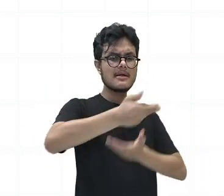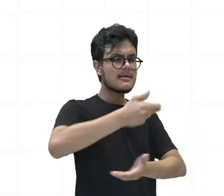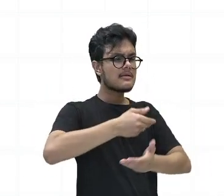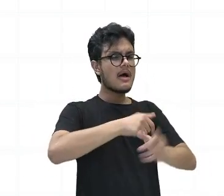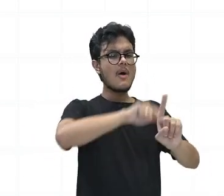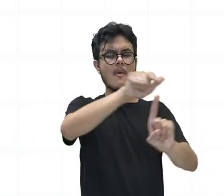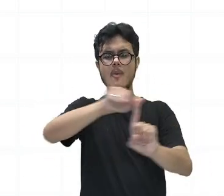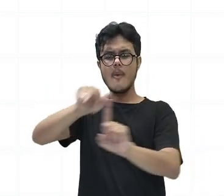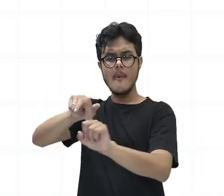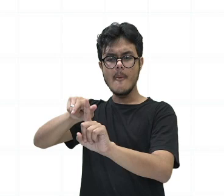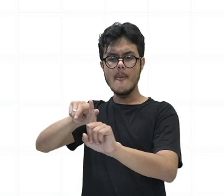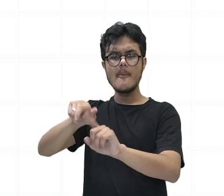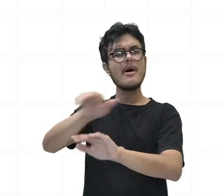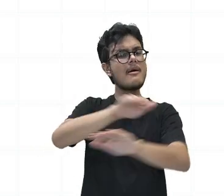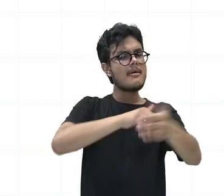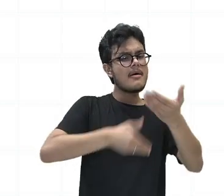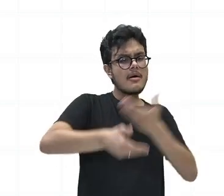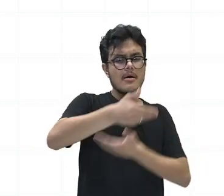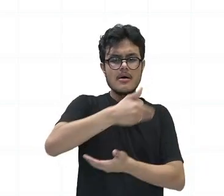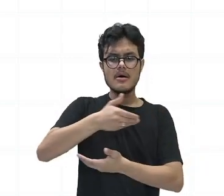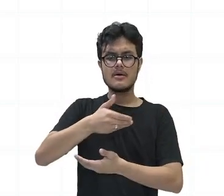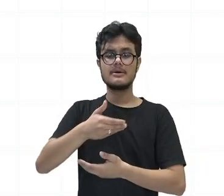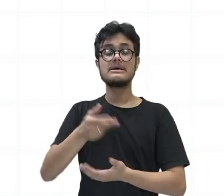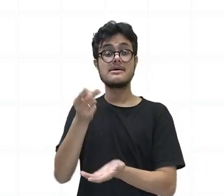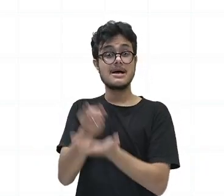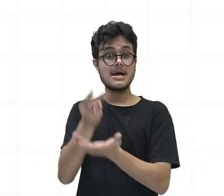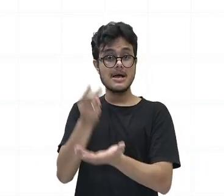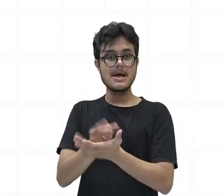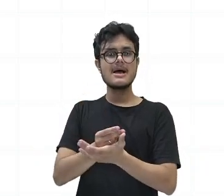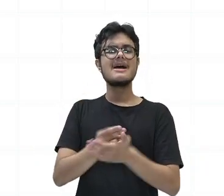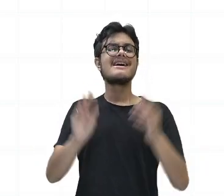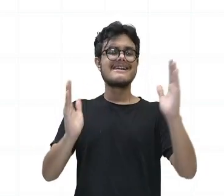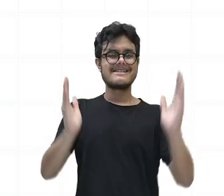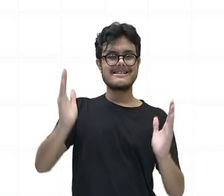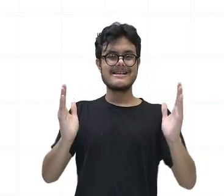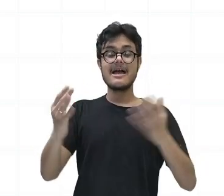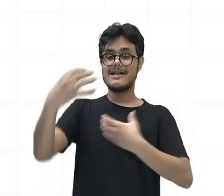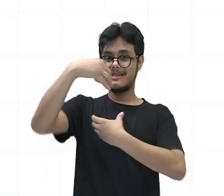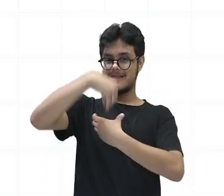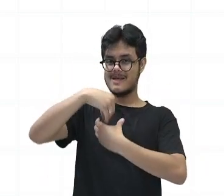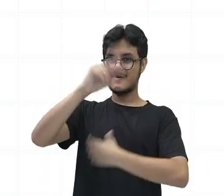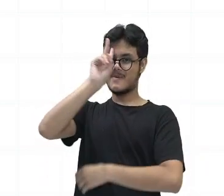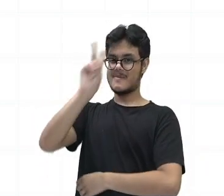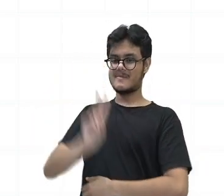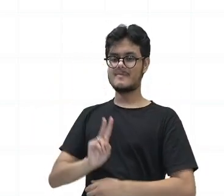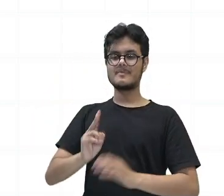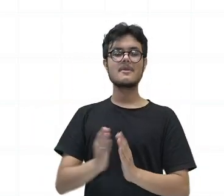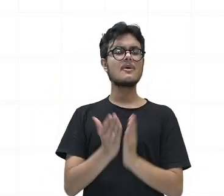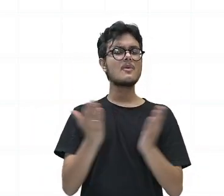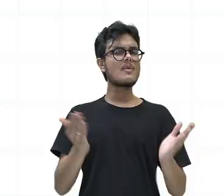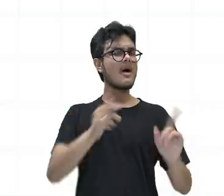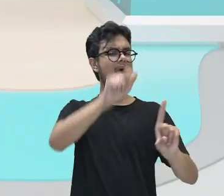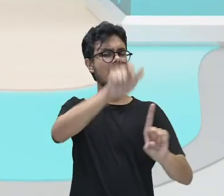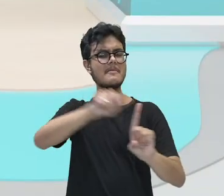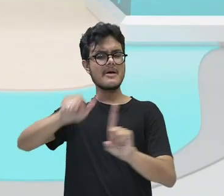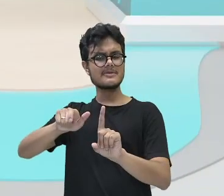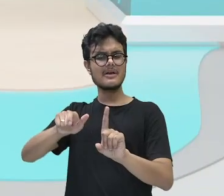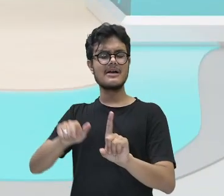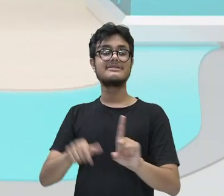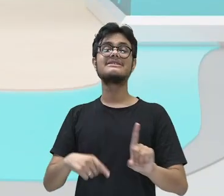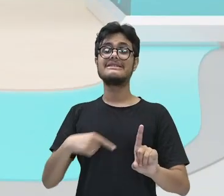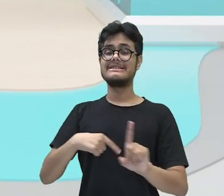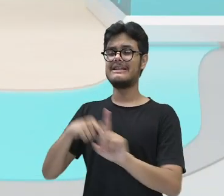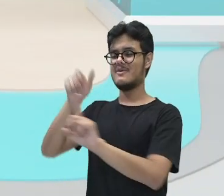externos, relacionamentos com outros personagens, arco de desenvolvimento ao longo da história,